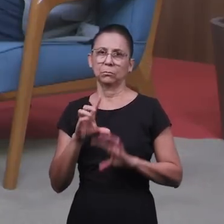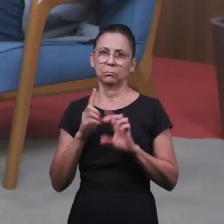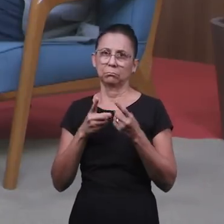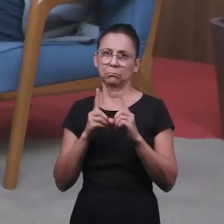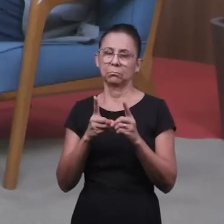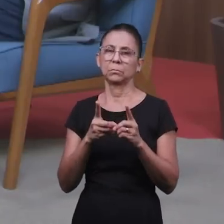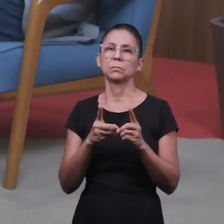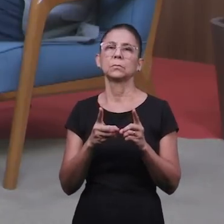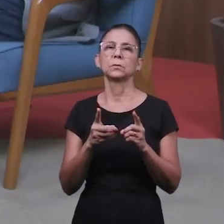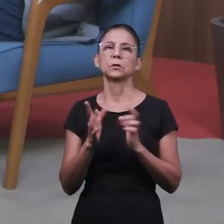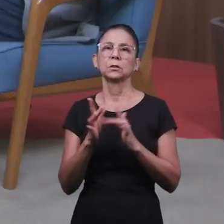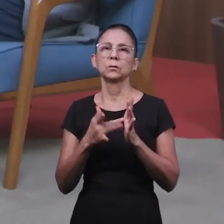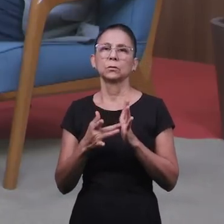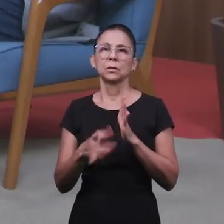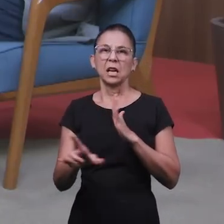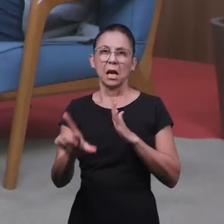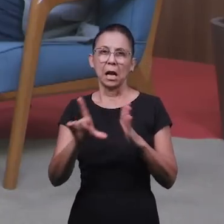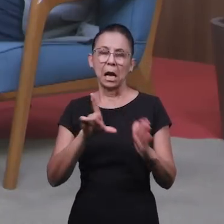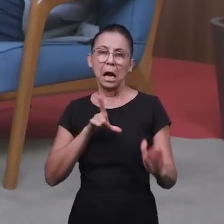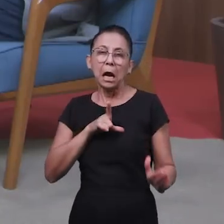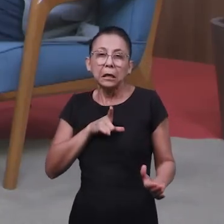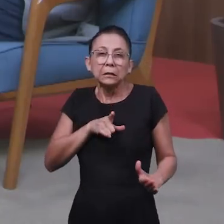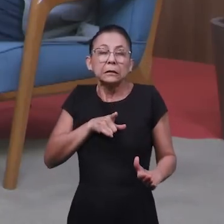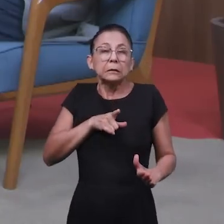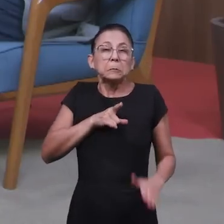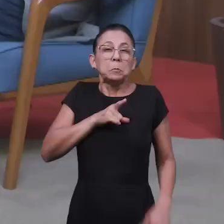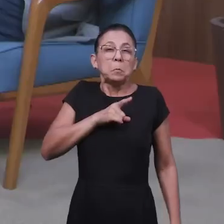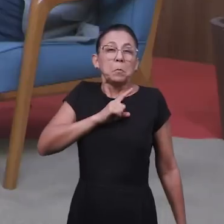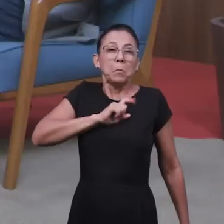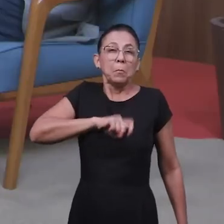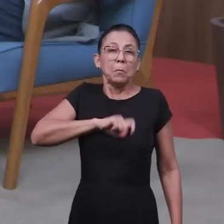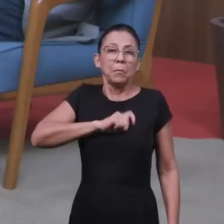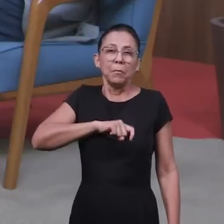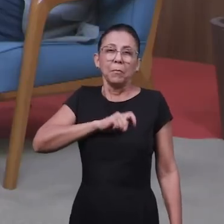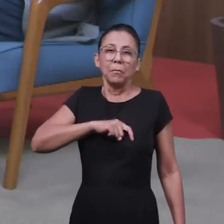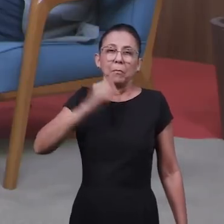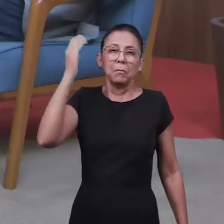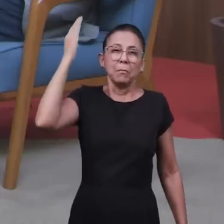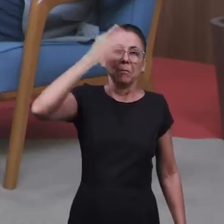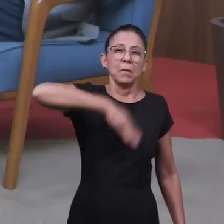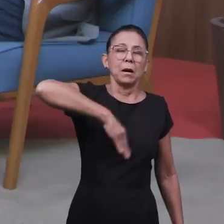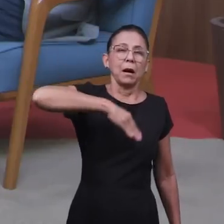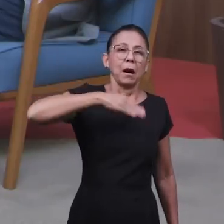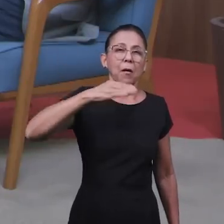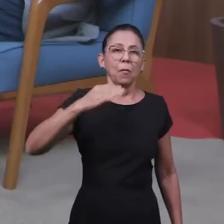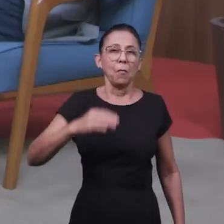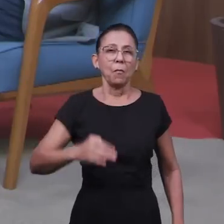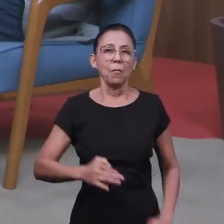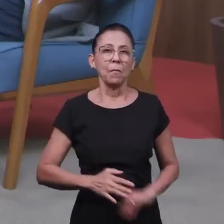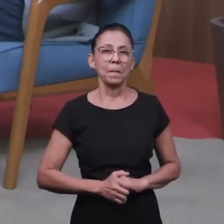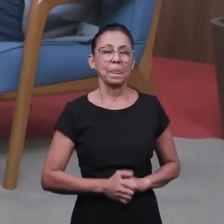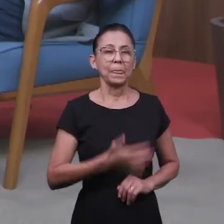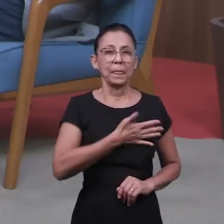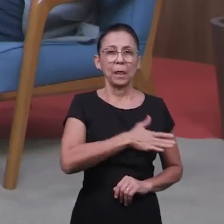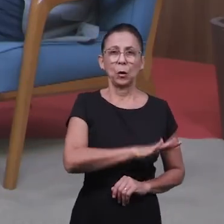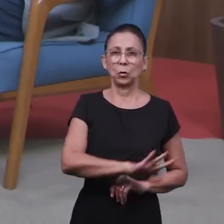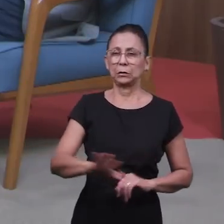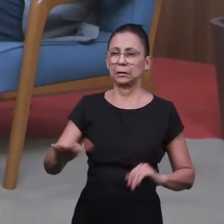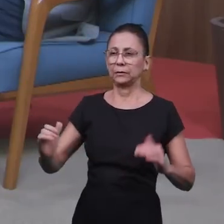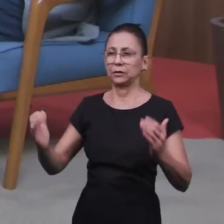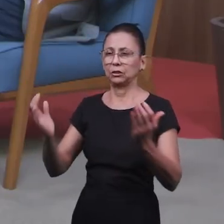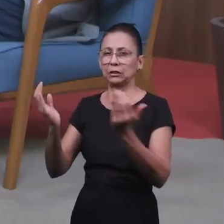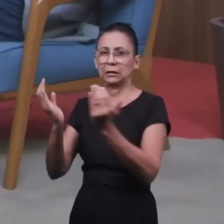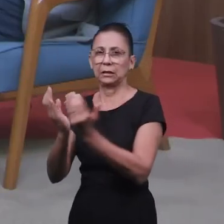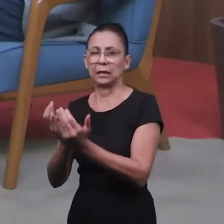né? Matava os cristãos, perseguia, quer dizer, de repente ele é